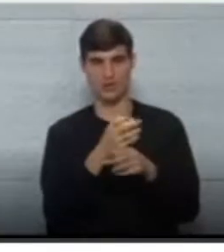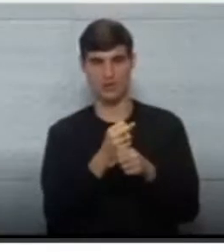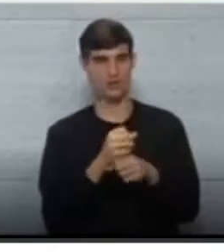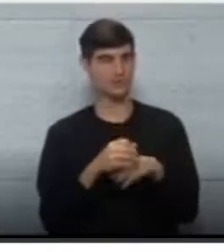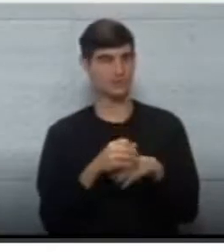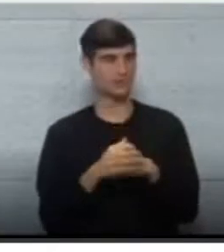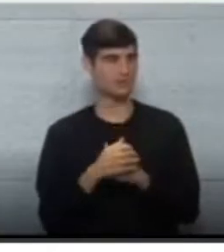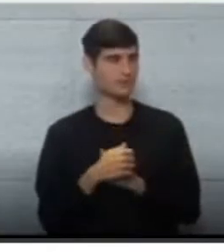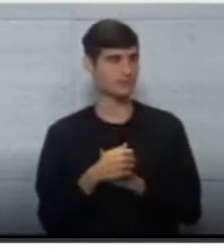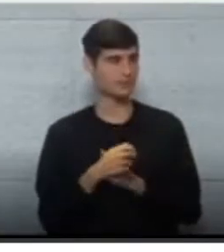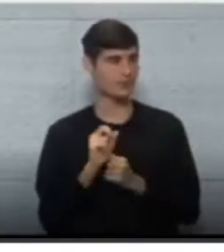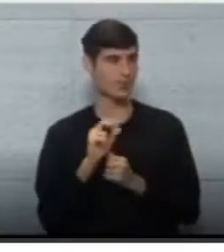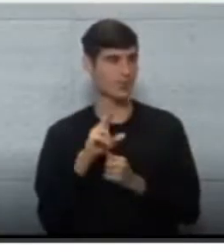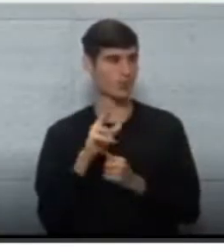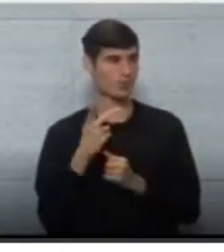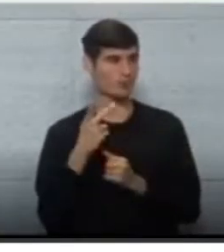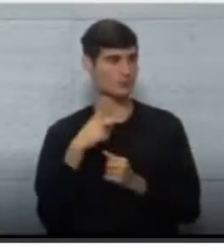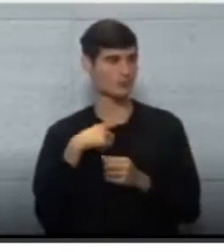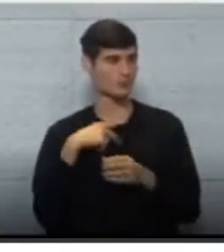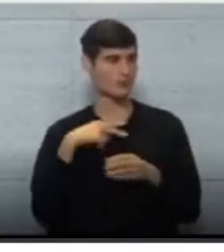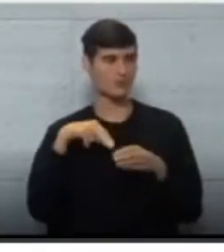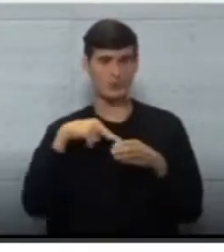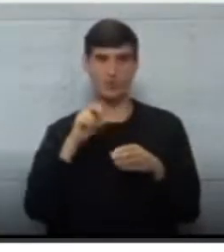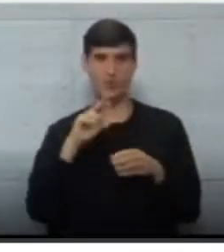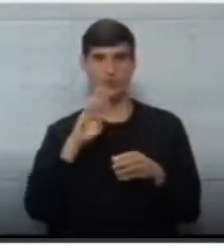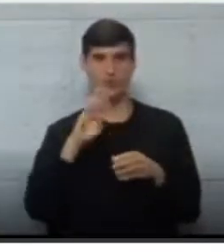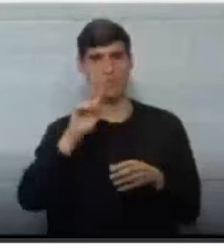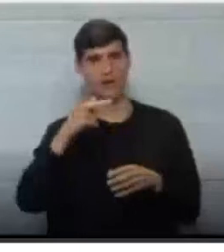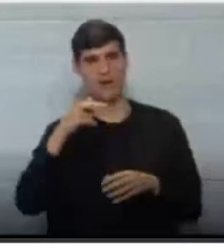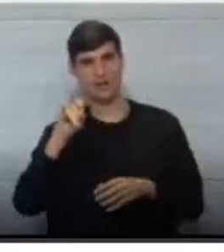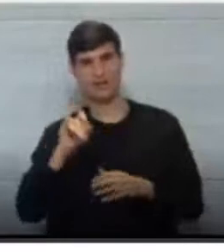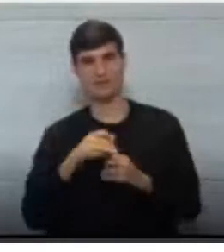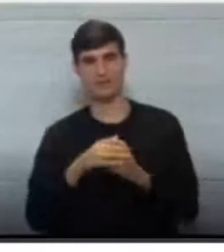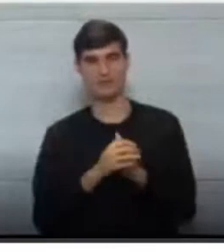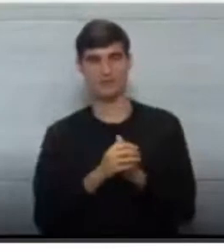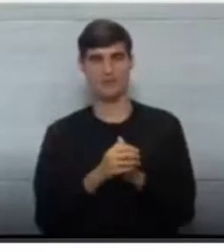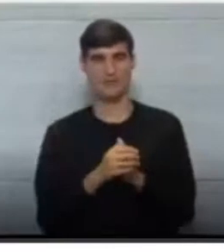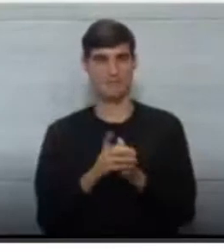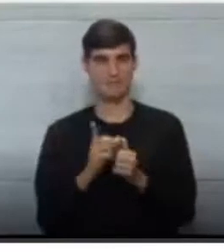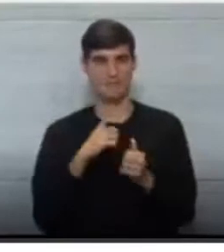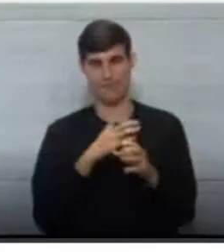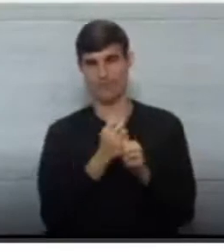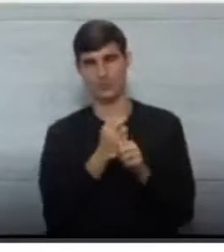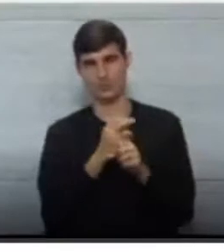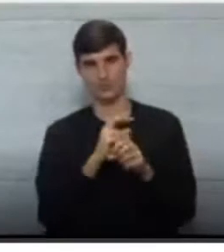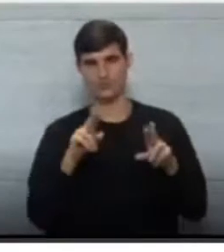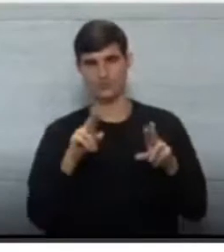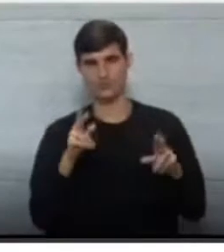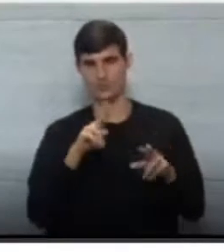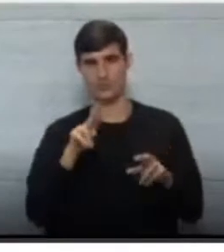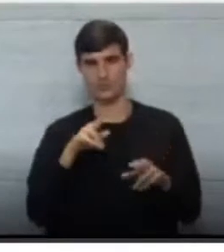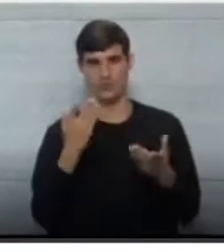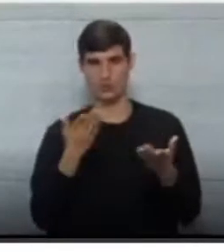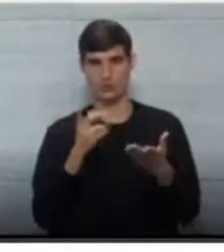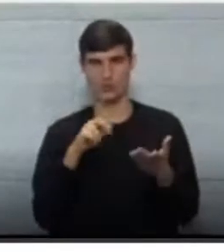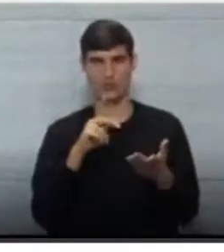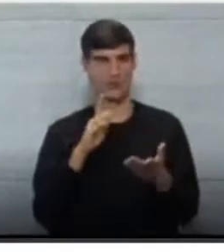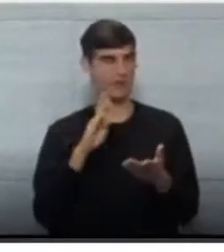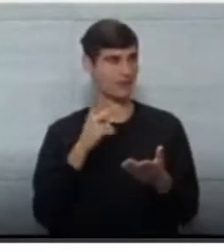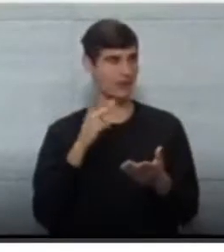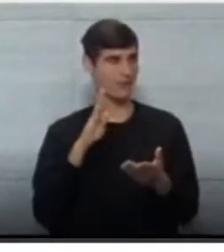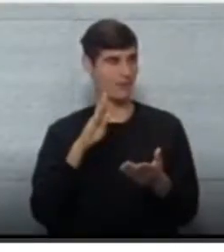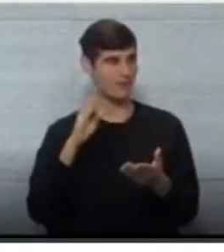contagem, o agar nutriente ou o BHI. Qualquer um desses agars pode ser utilizado para fazer essa contagem. No nosso caso, nós vamos utilizar o agar BP, o agar que